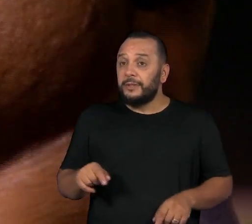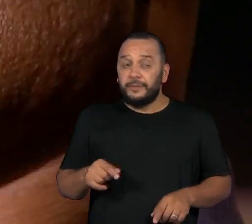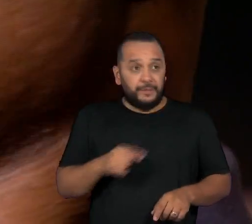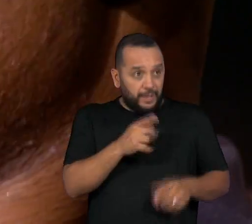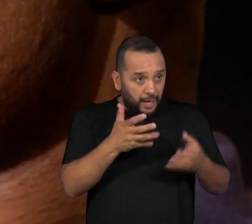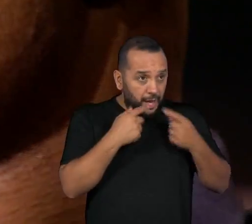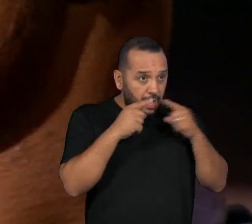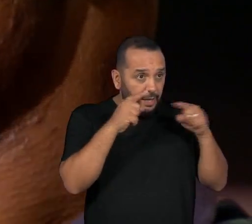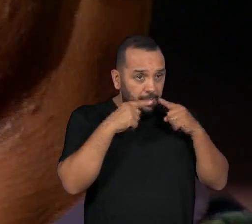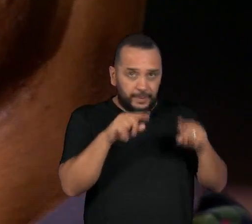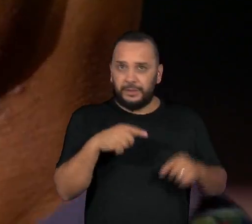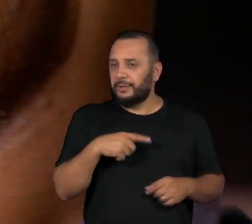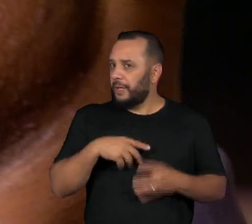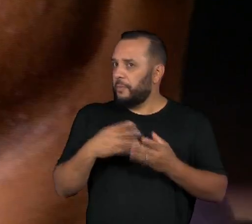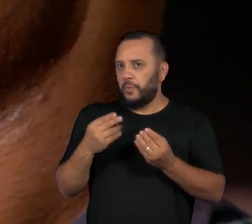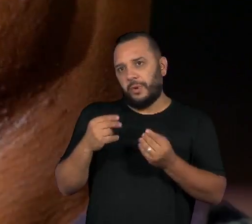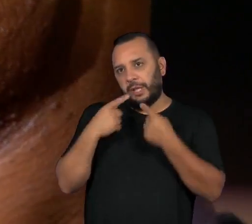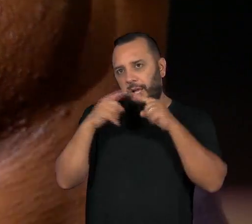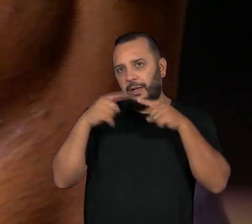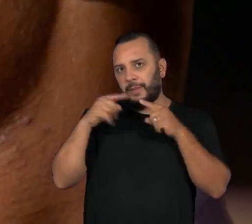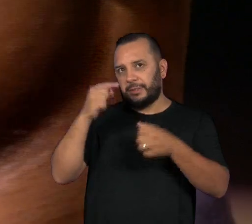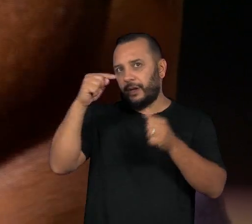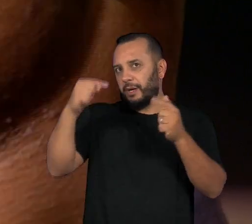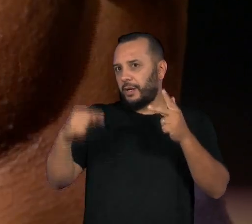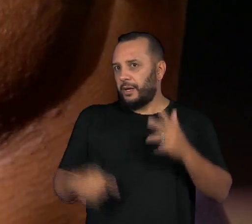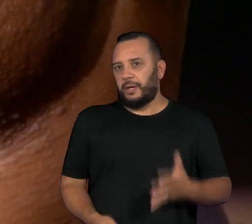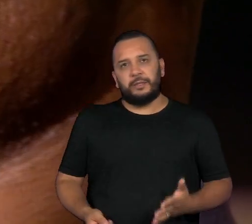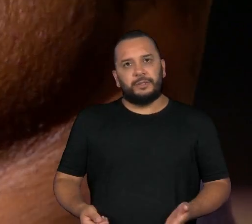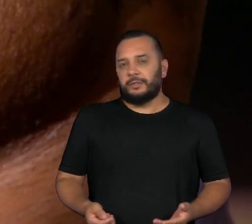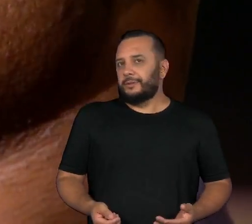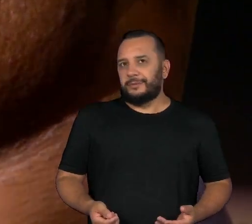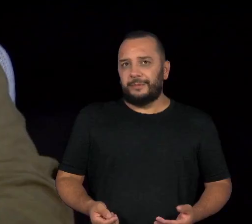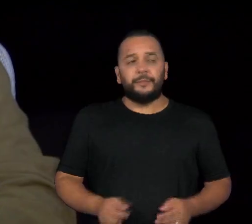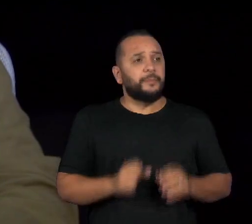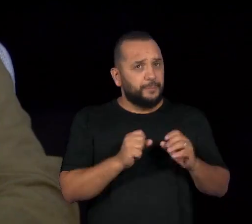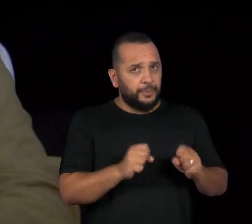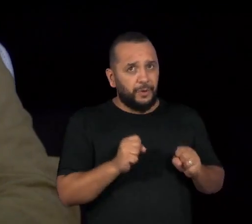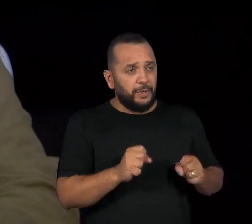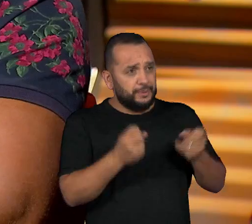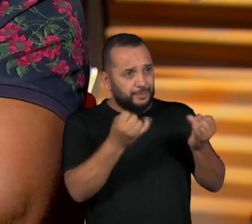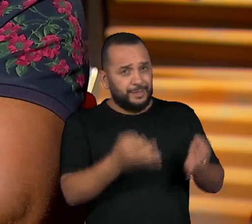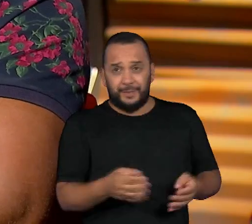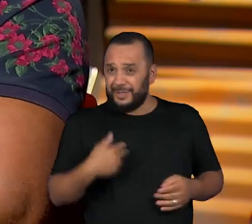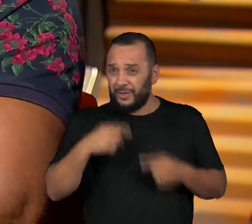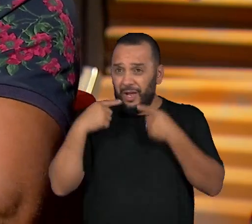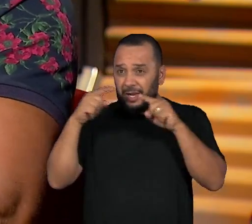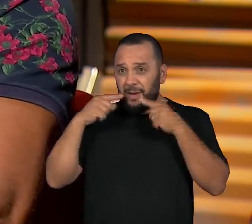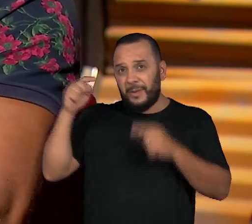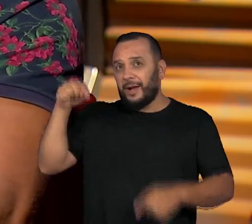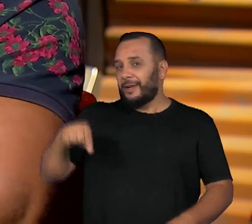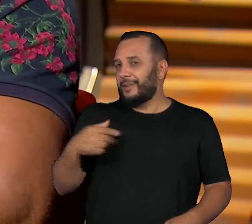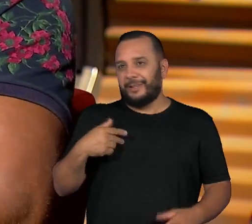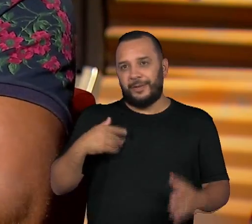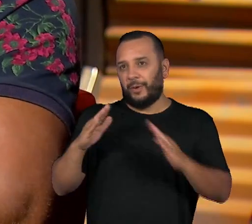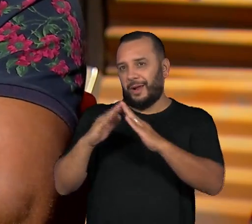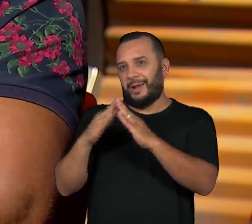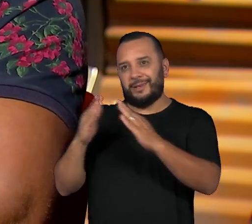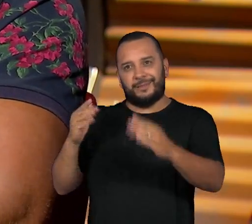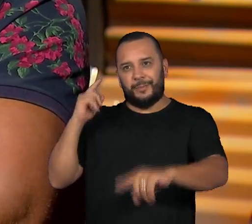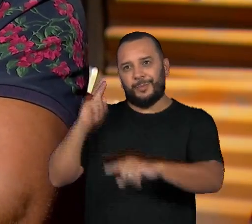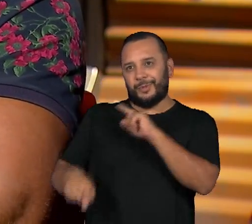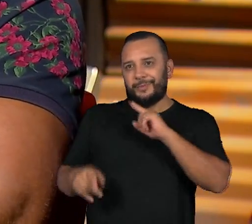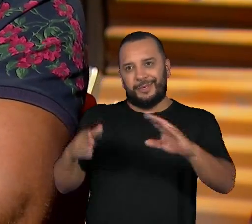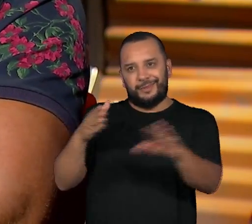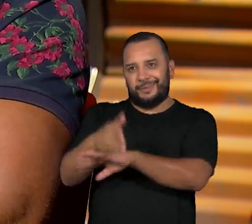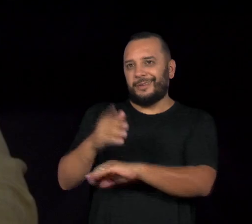reclamação aqui? Eu tenho um monte de reclamação. Eu tenho várias. Pode fazer, que ela tá ouvindo. Mas é que se eu aí. ficar fazendo as reclamações aqui, daí eu não entro em casa. Já fugiu. Não